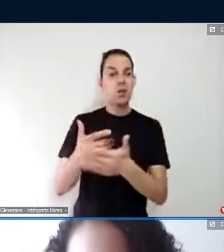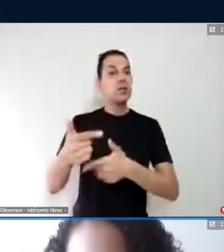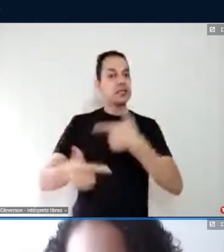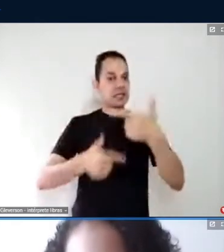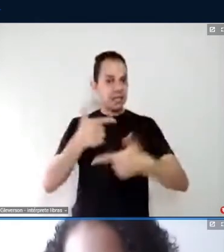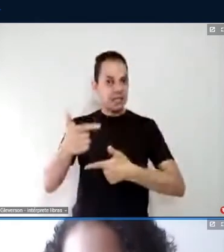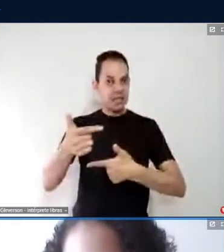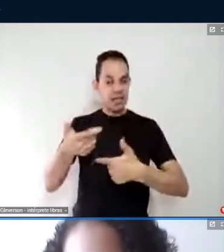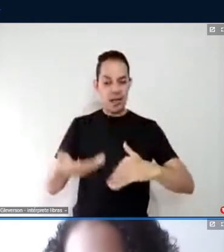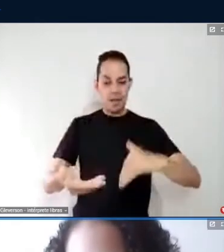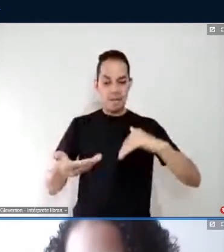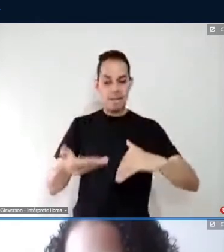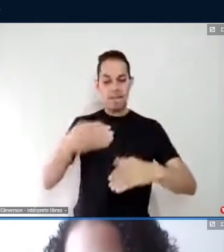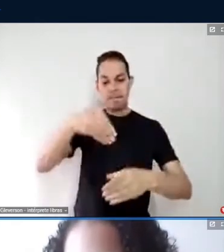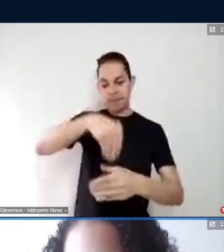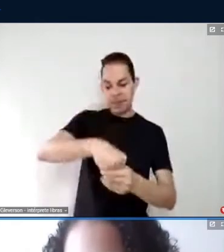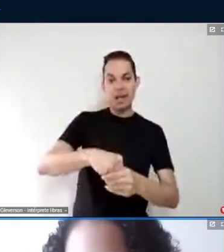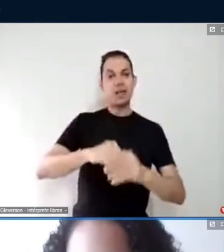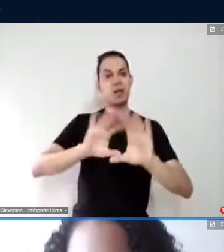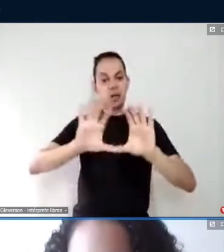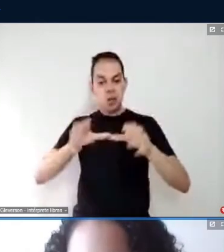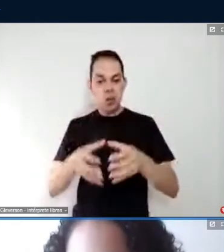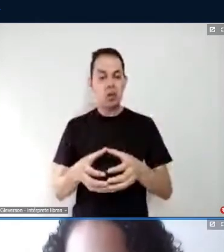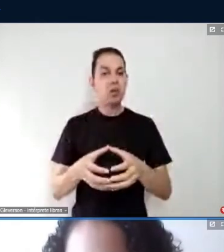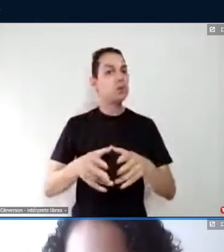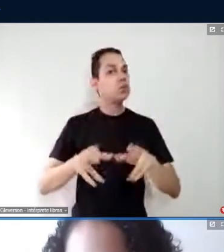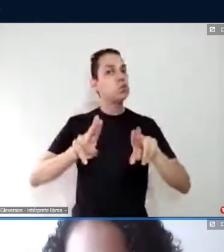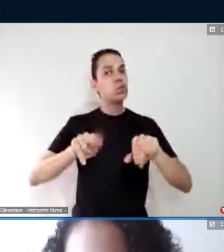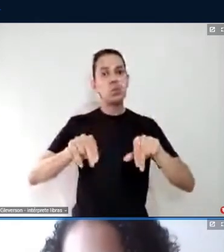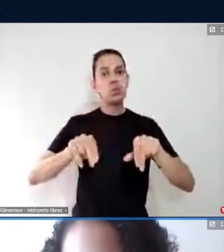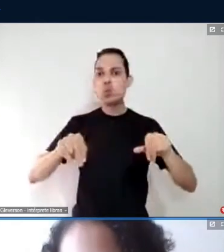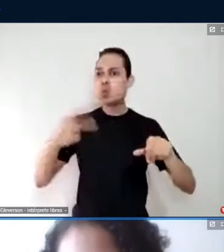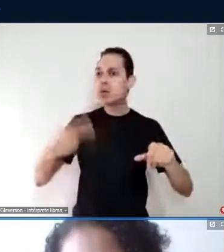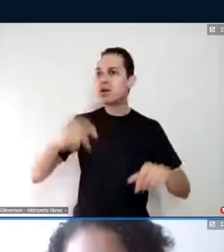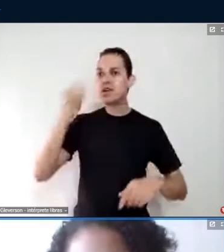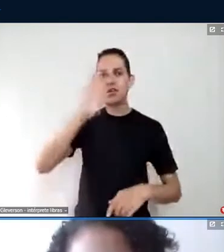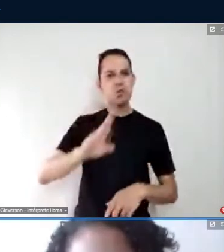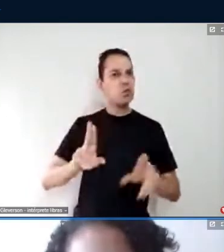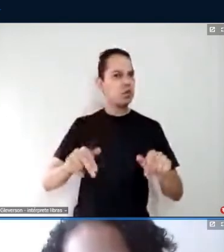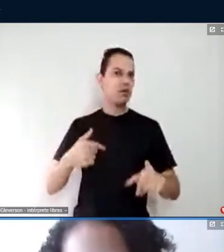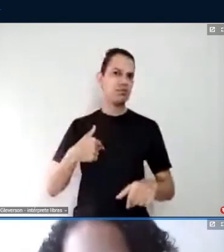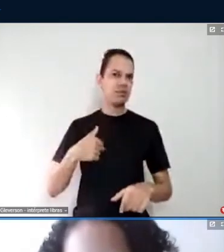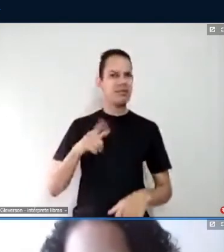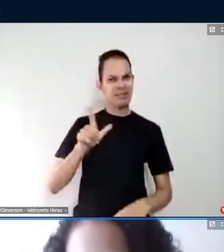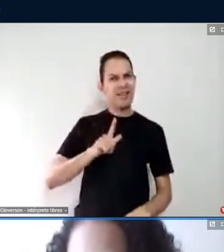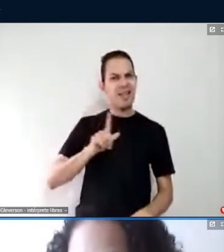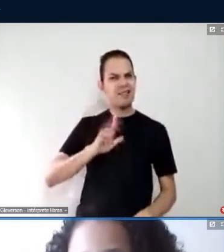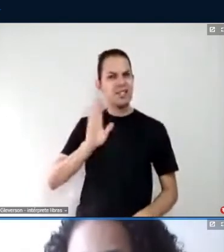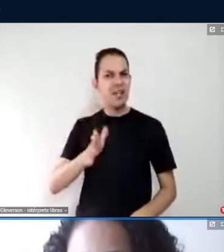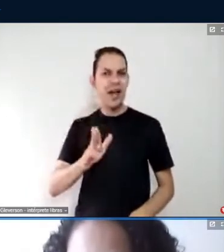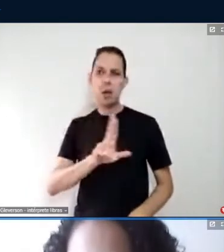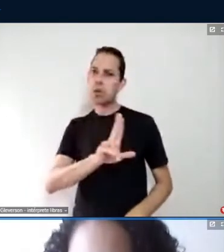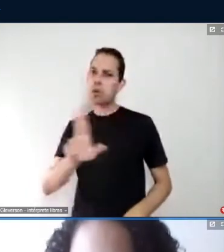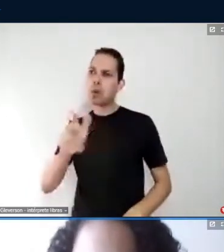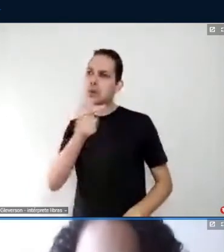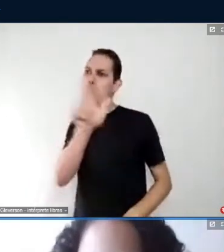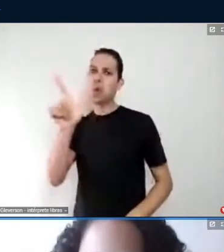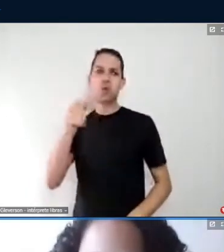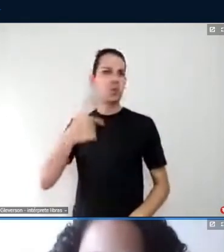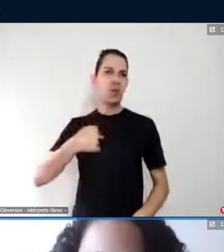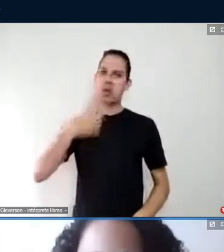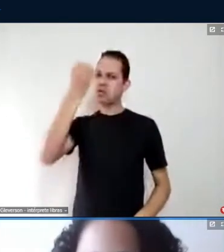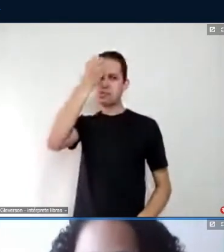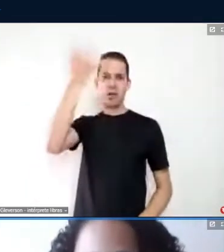parlamentar. A gente nunca teve isso no Brasil, se teve, talvez tenha tido outro nome, eu não me recordo,